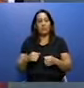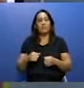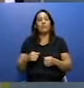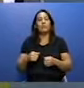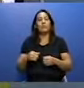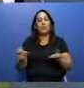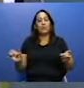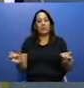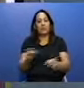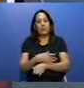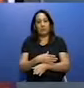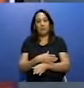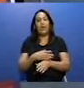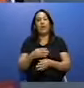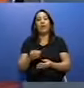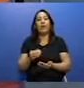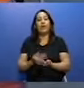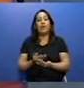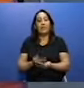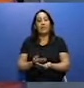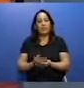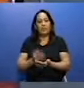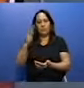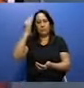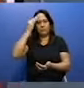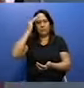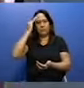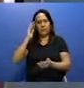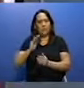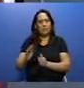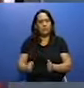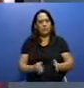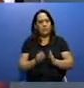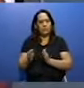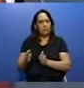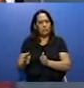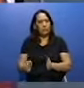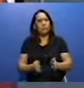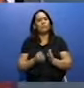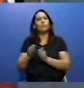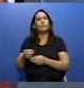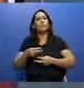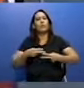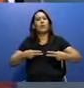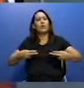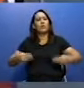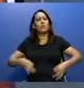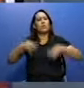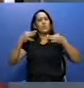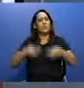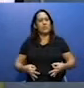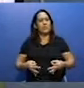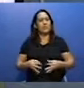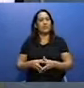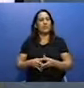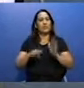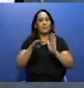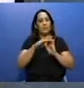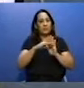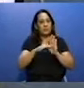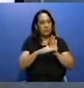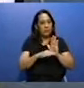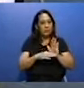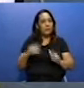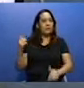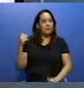hoje entendendo tudo sobre sequência, sobre motivo, sobre padrão, tá? Não vai ter